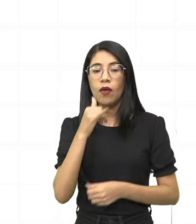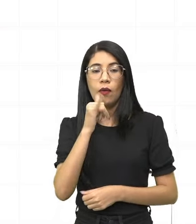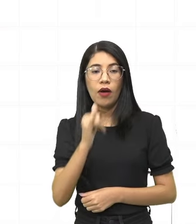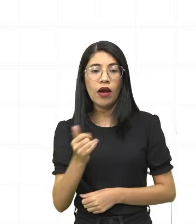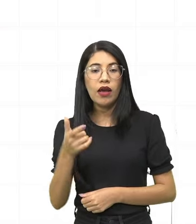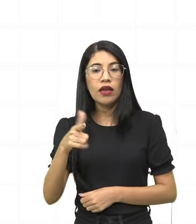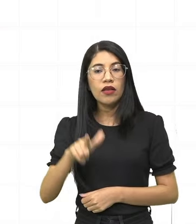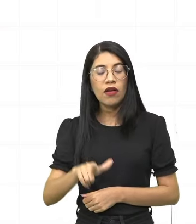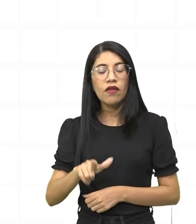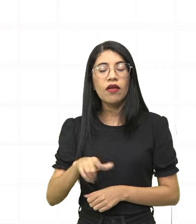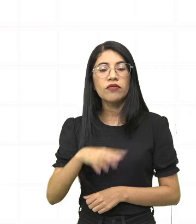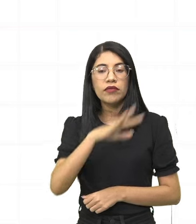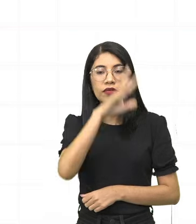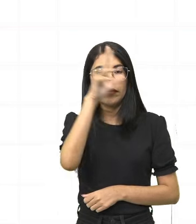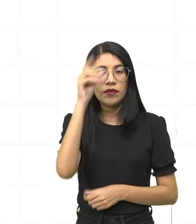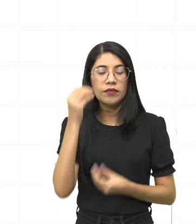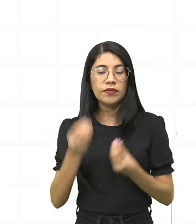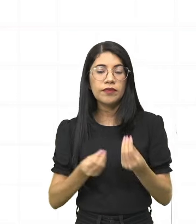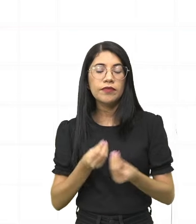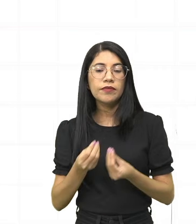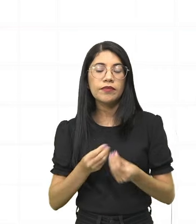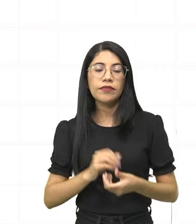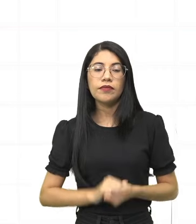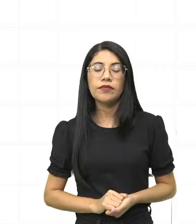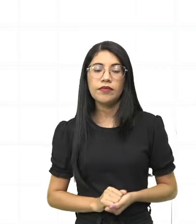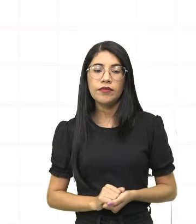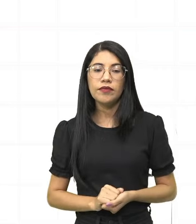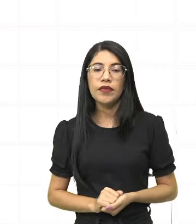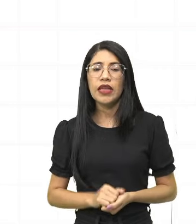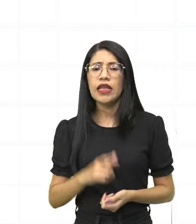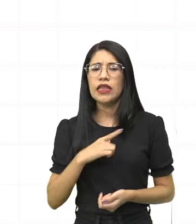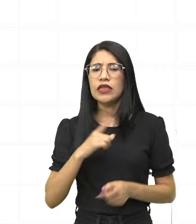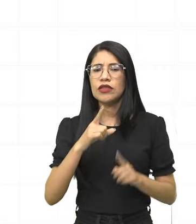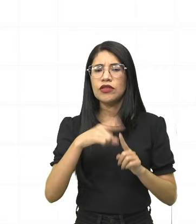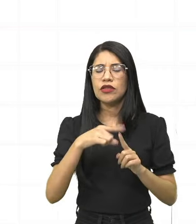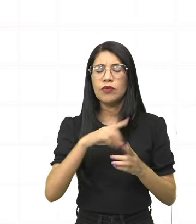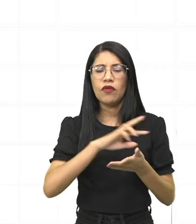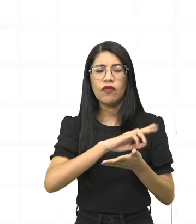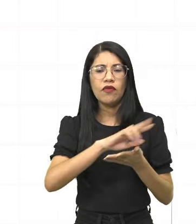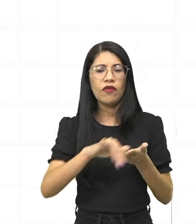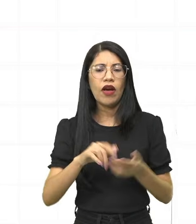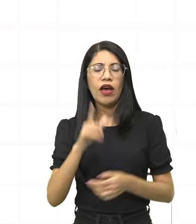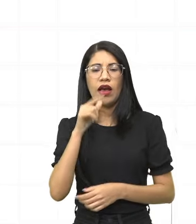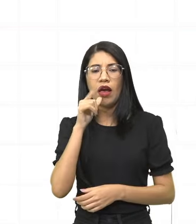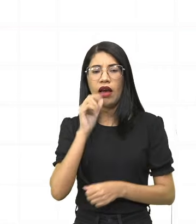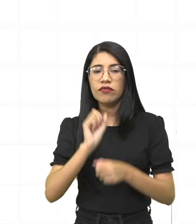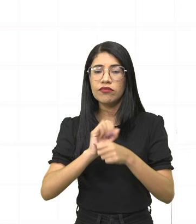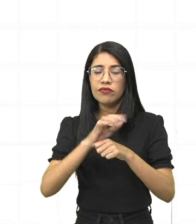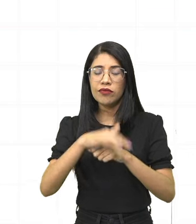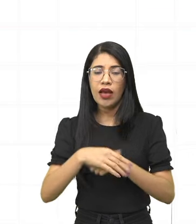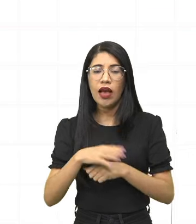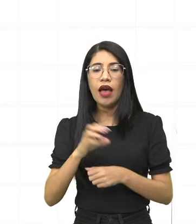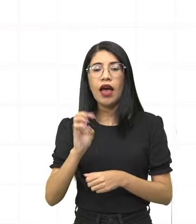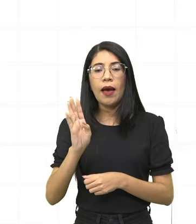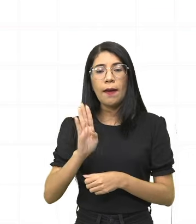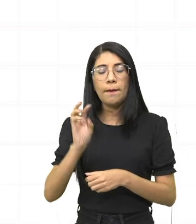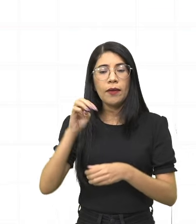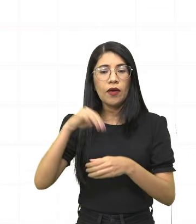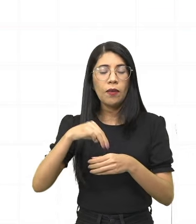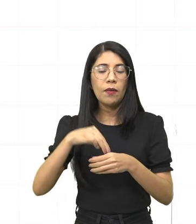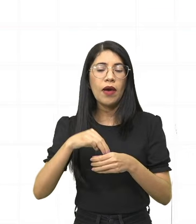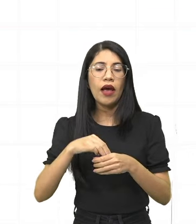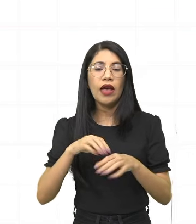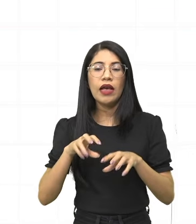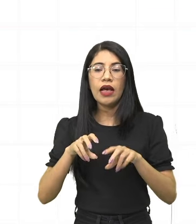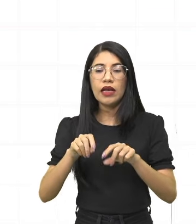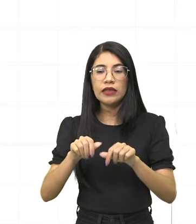renováveis na Amazônia. Então, aí nós temos diversas fontes, né? Como a hídrica, a de biomassa, como o caroço de